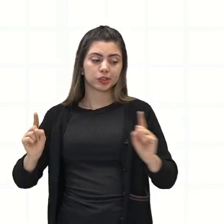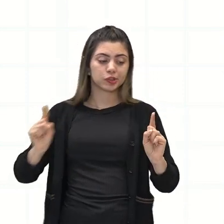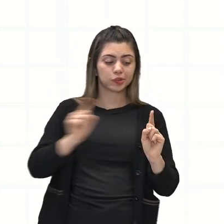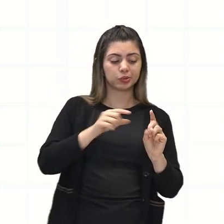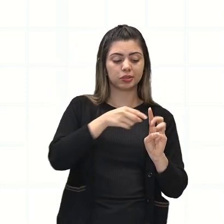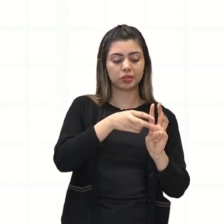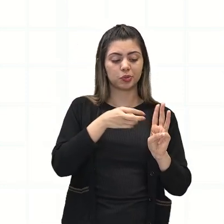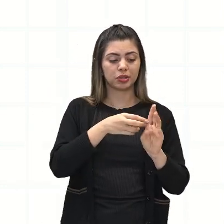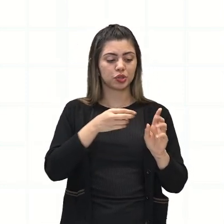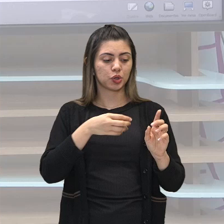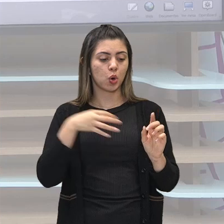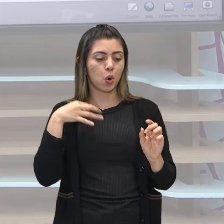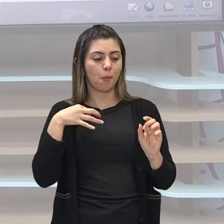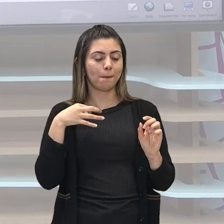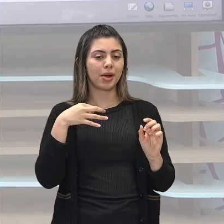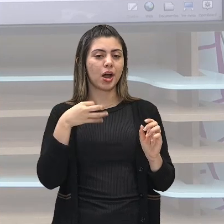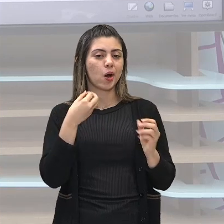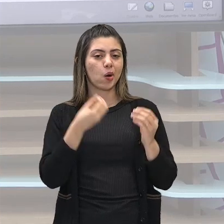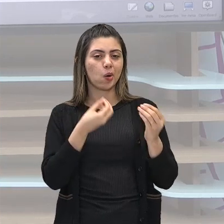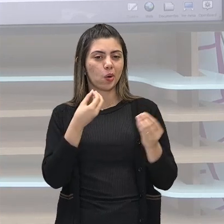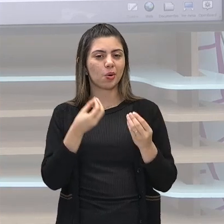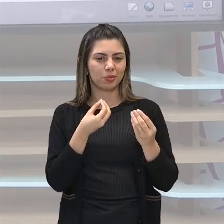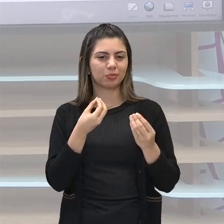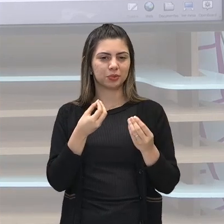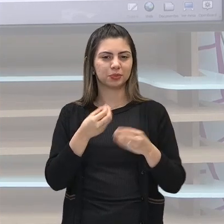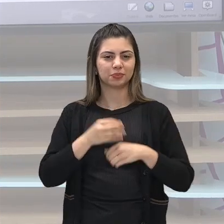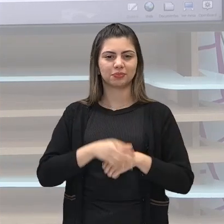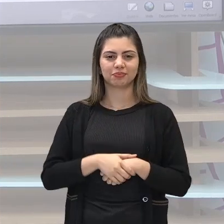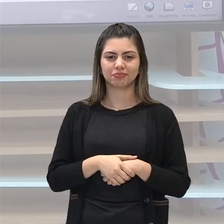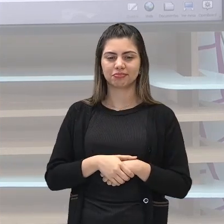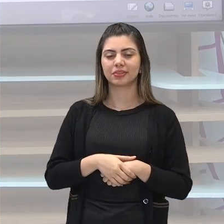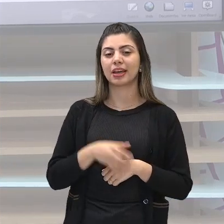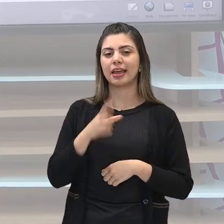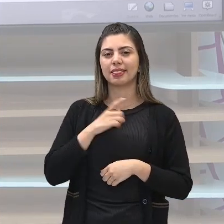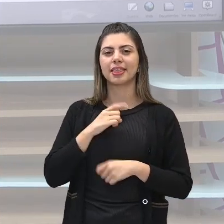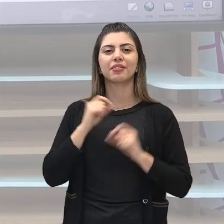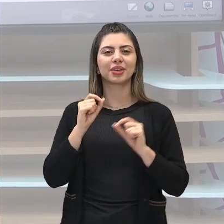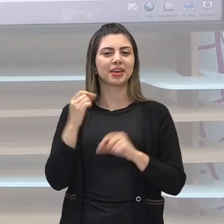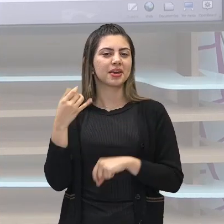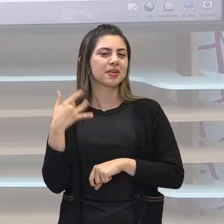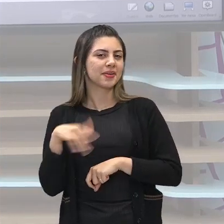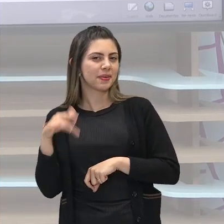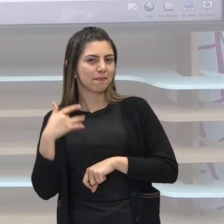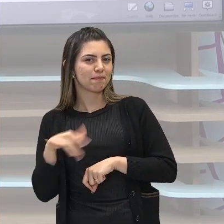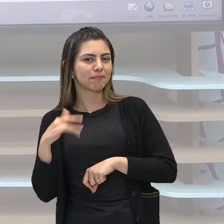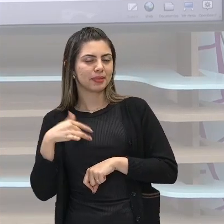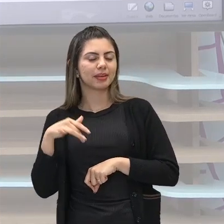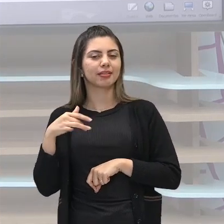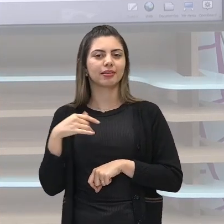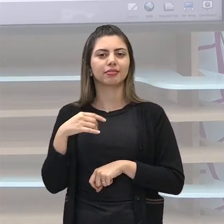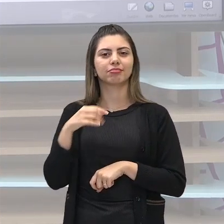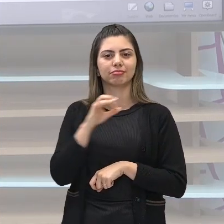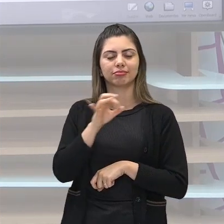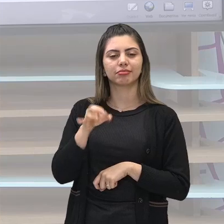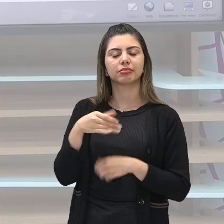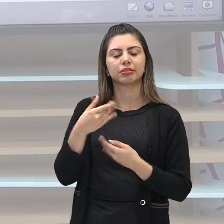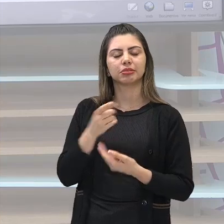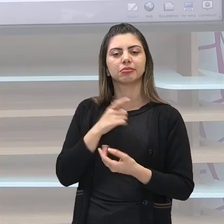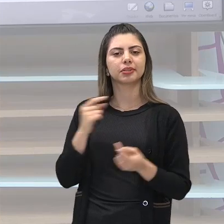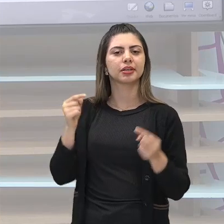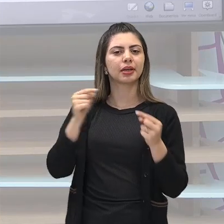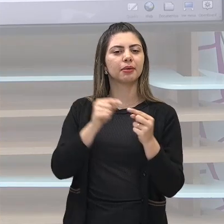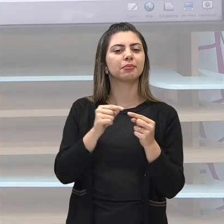índio. E no verso ele fala, que pena, aí ele traz uma ideia de